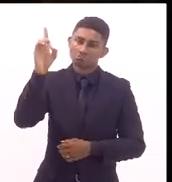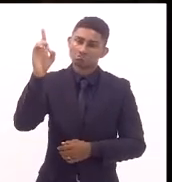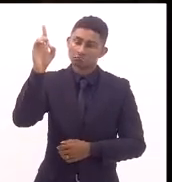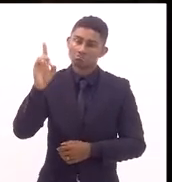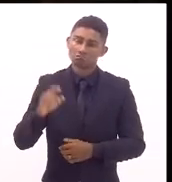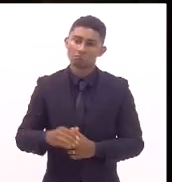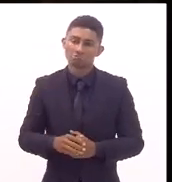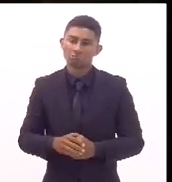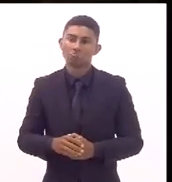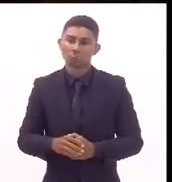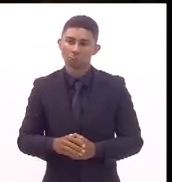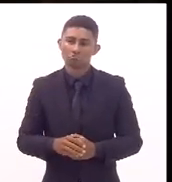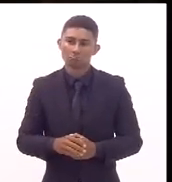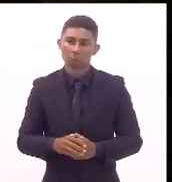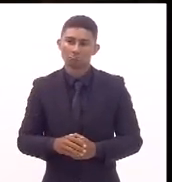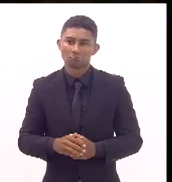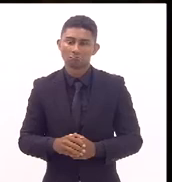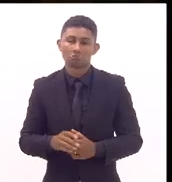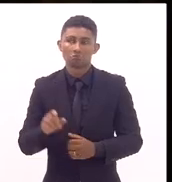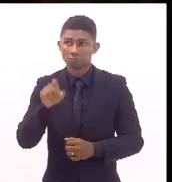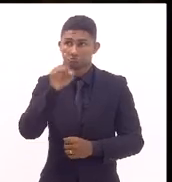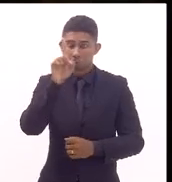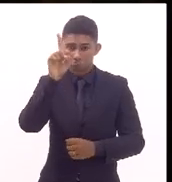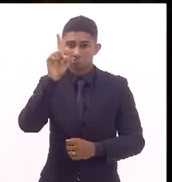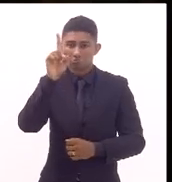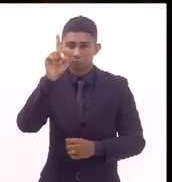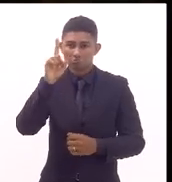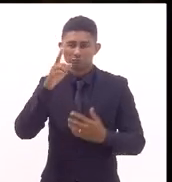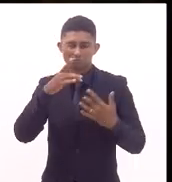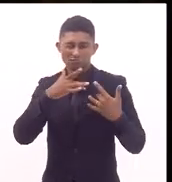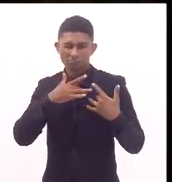bafejo de sua generosidade